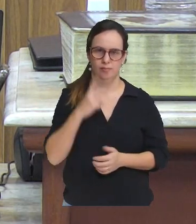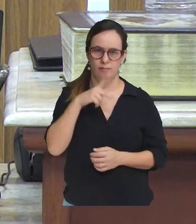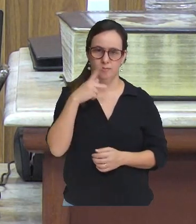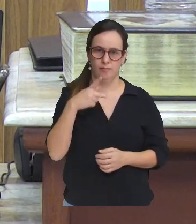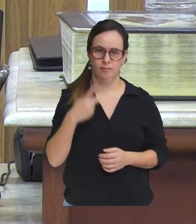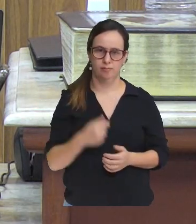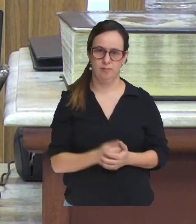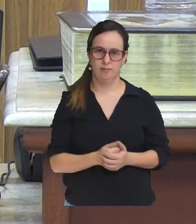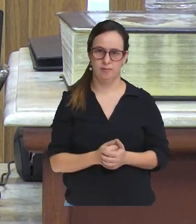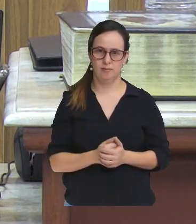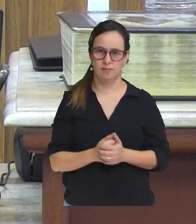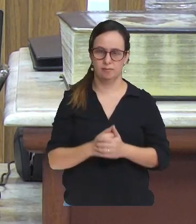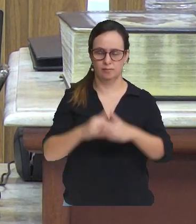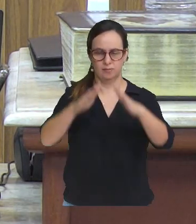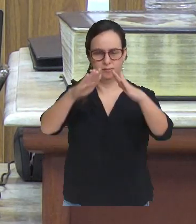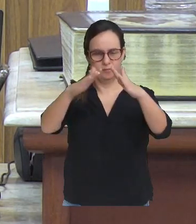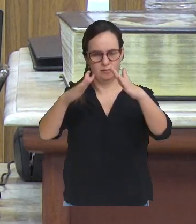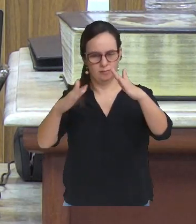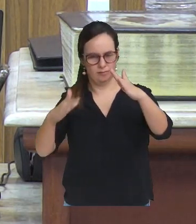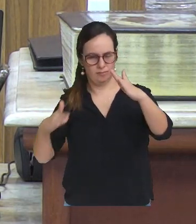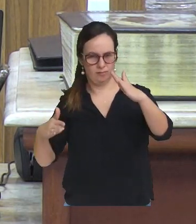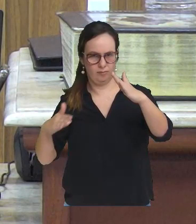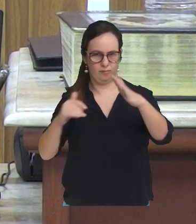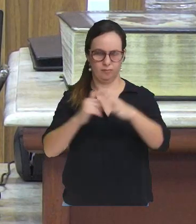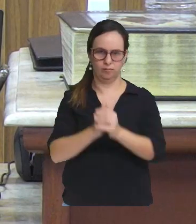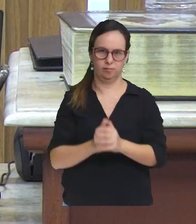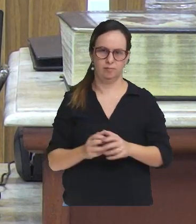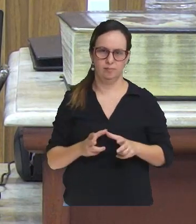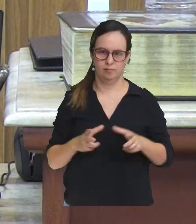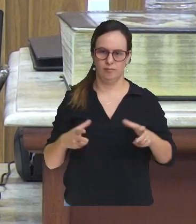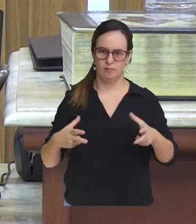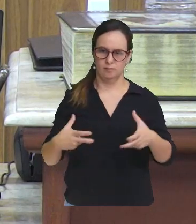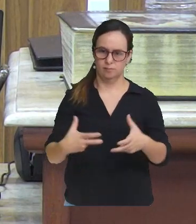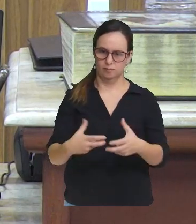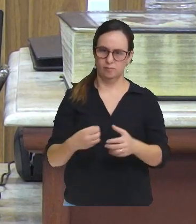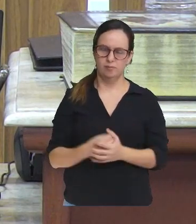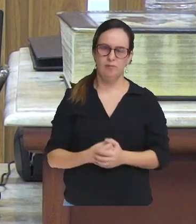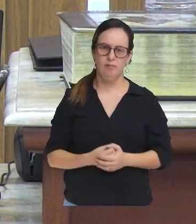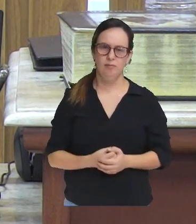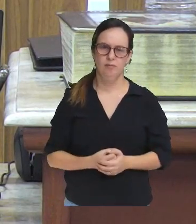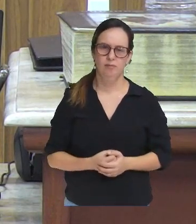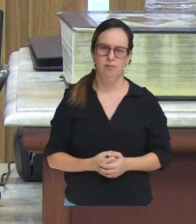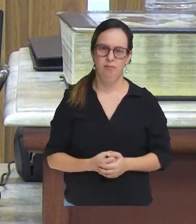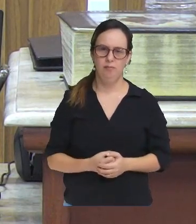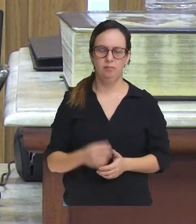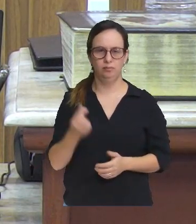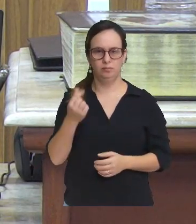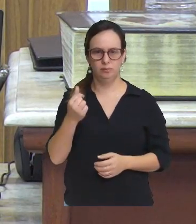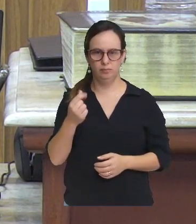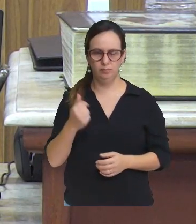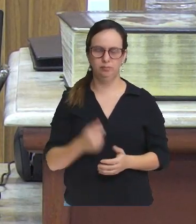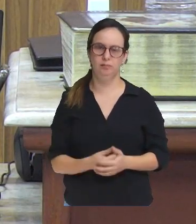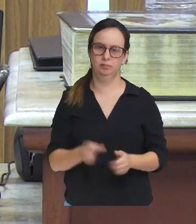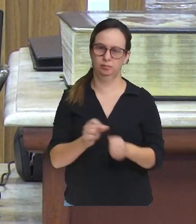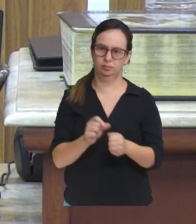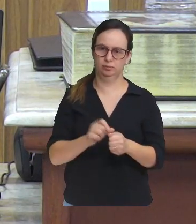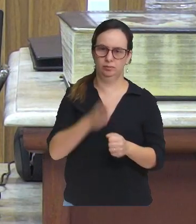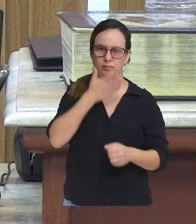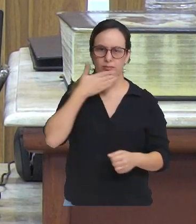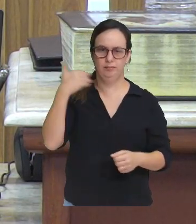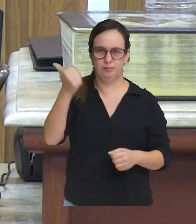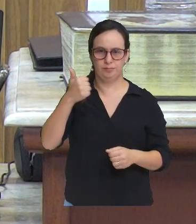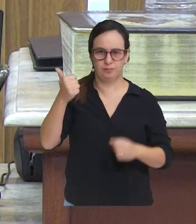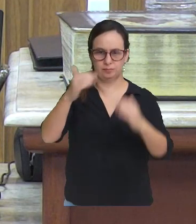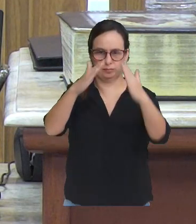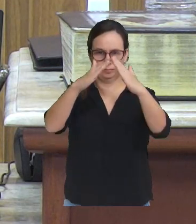do telhado da Câmara Municipal. Então, essa verba é destinada para a impermeabilização do telhado da Câmara e também